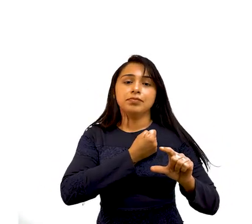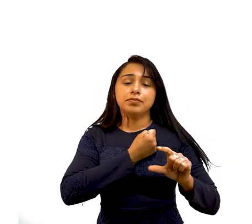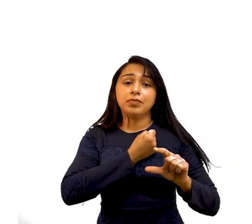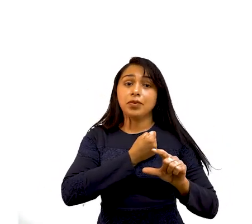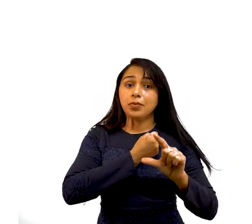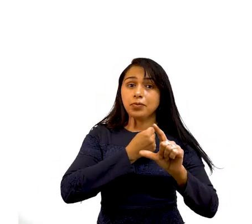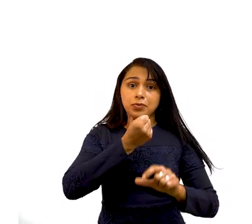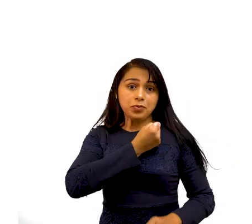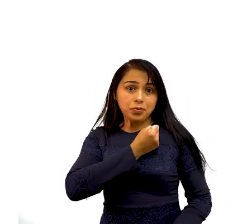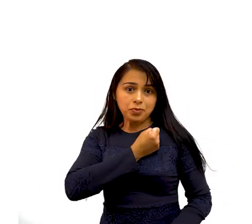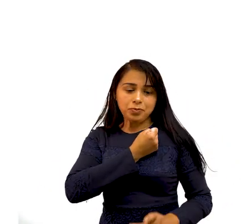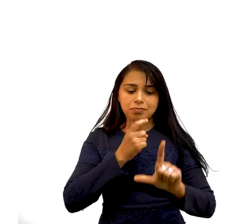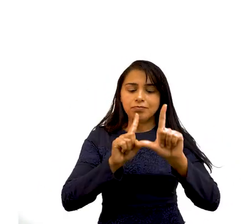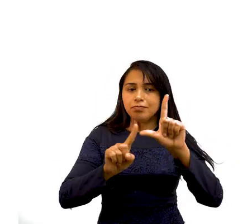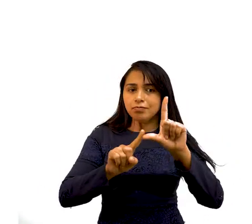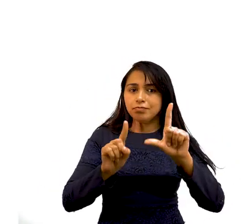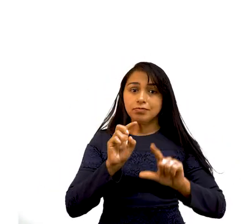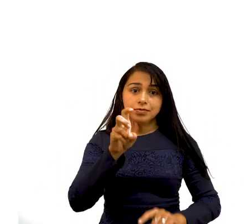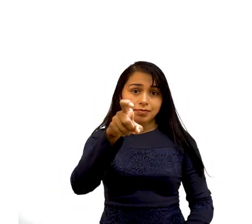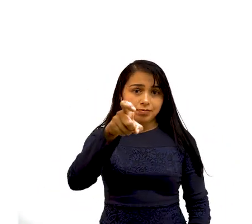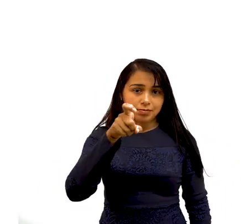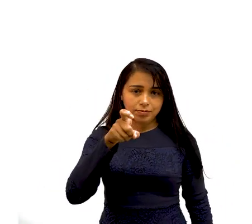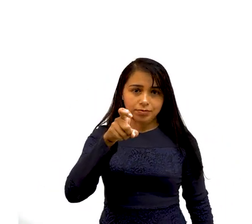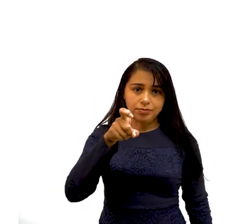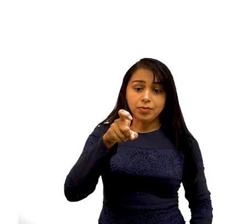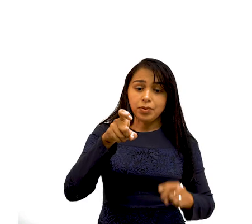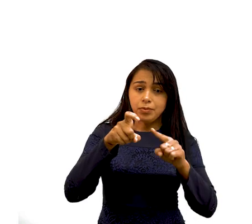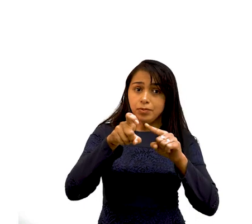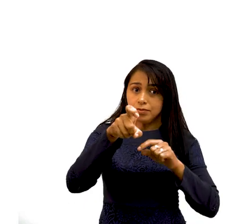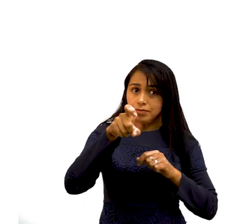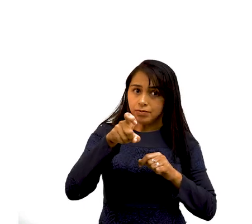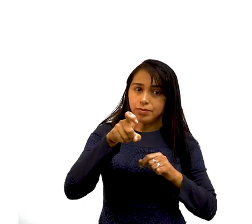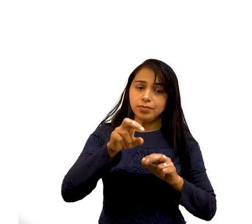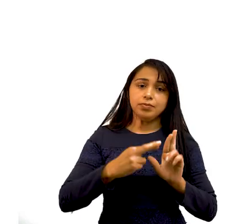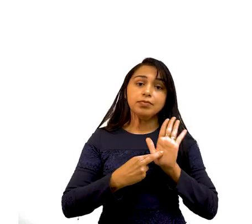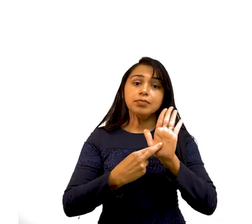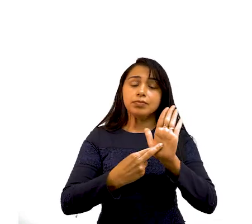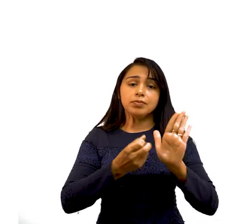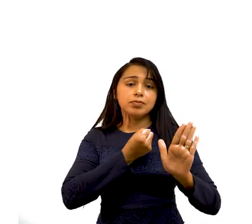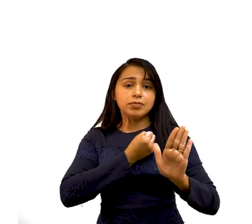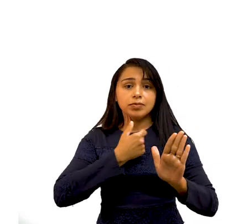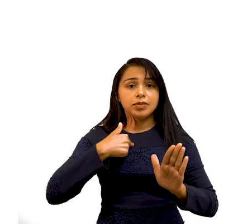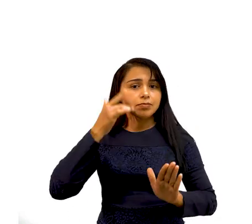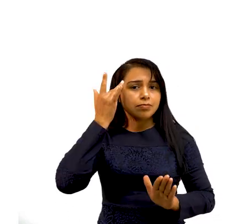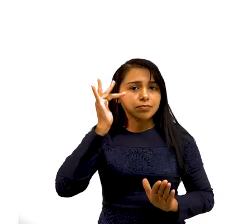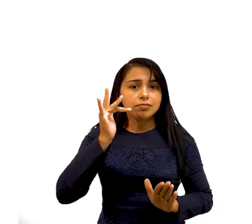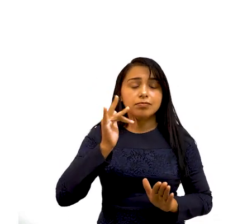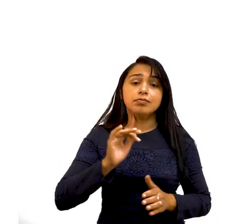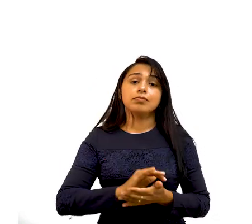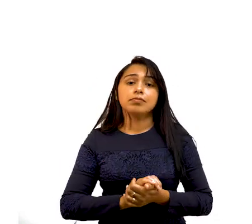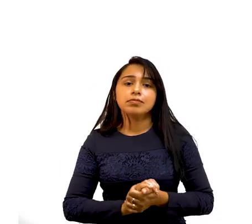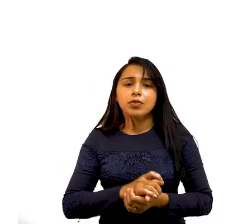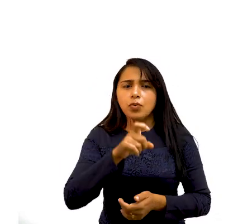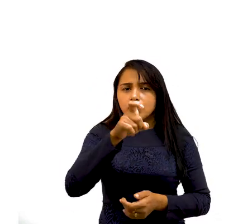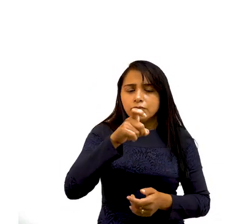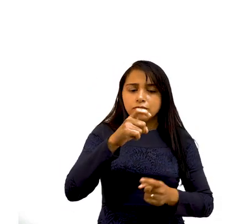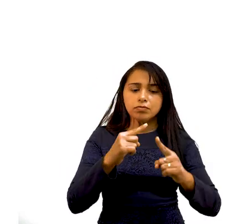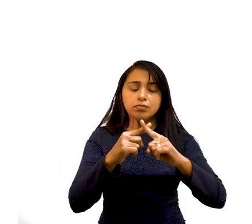igual a 12. Então, o número que ele pensou aí, né, foi o